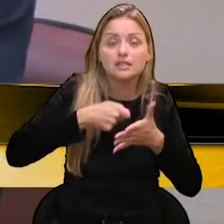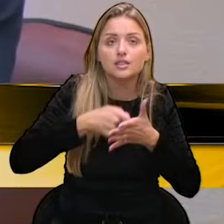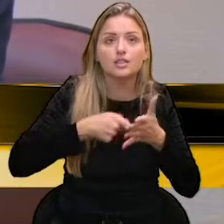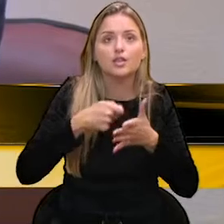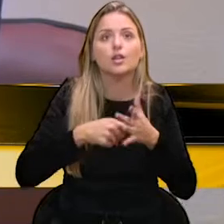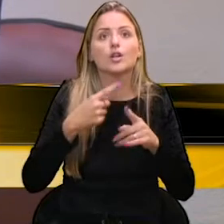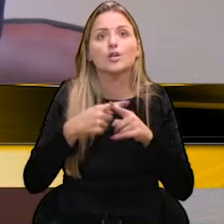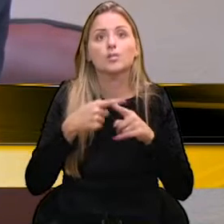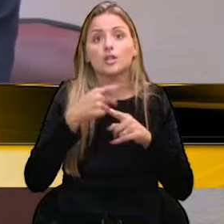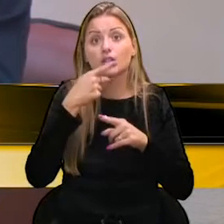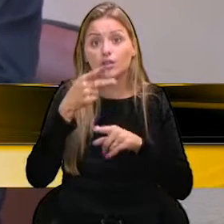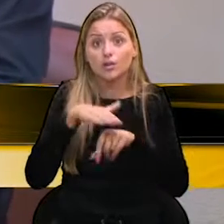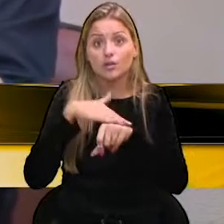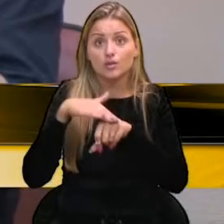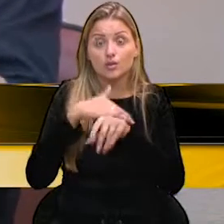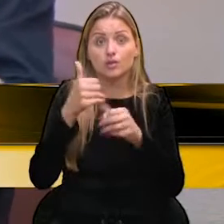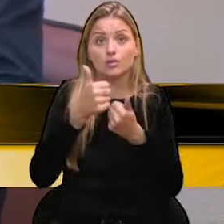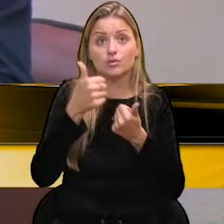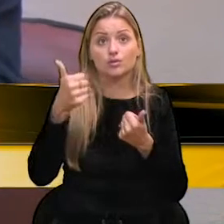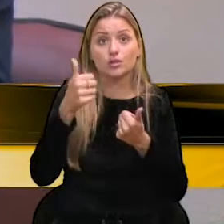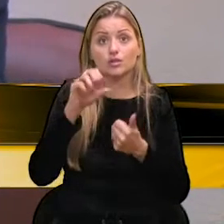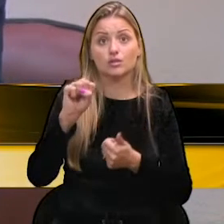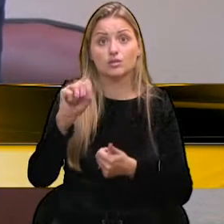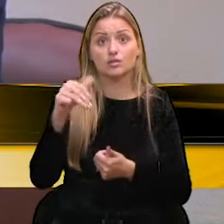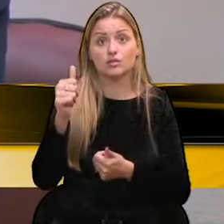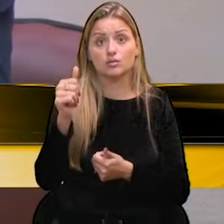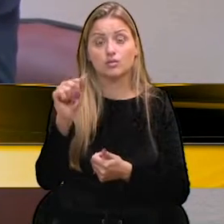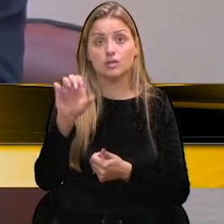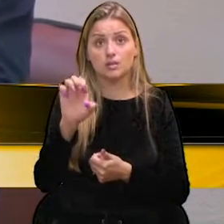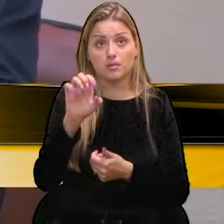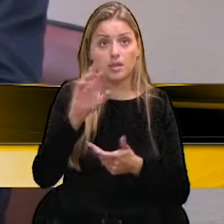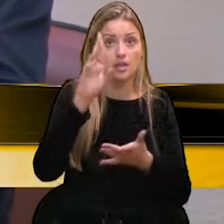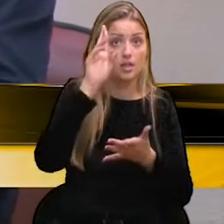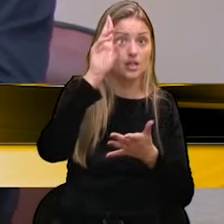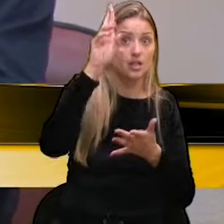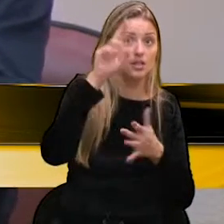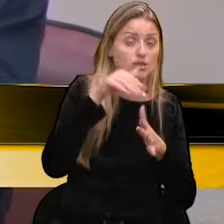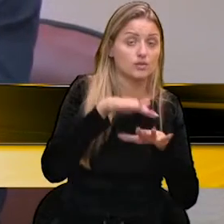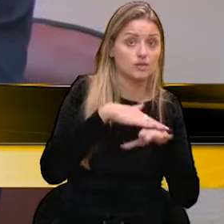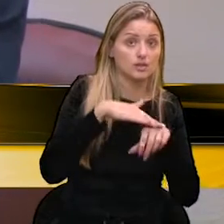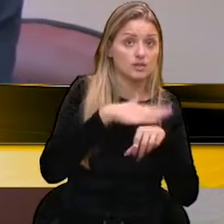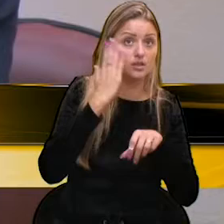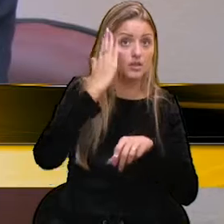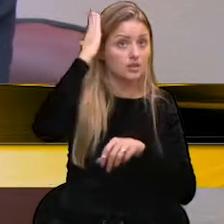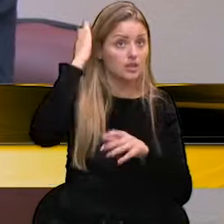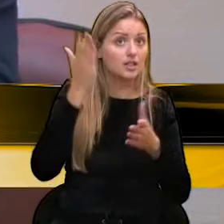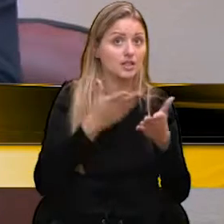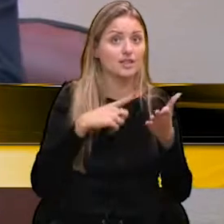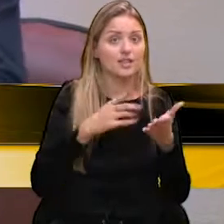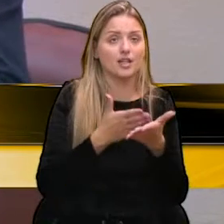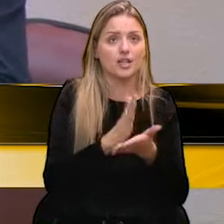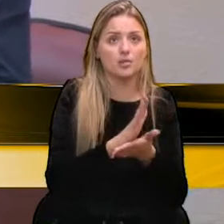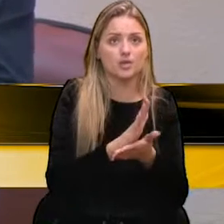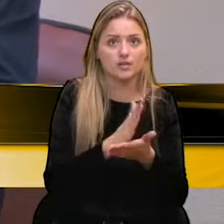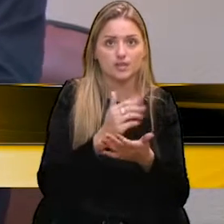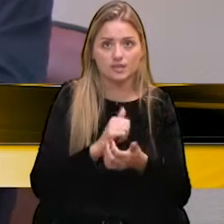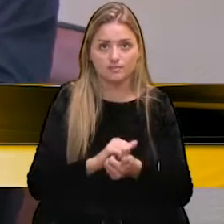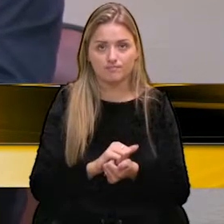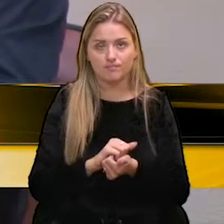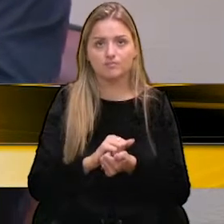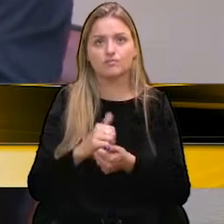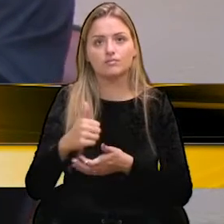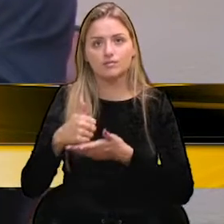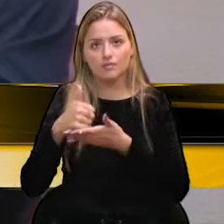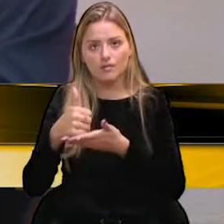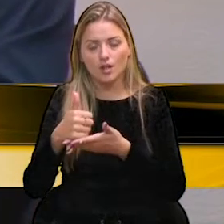foi dito ao diretor do SAMAI que se a gente conversasse com o prefeito e com o chefe de gabinete, ele autorizaria. A nossa